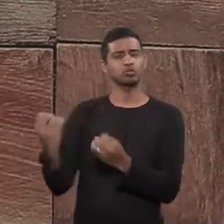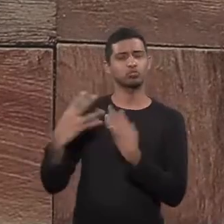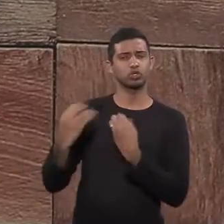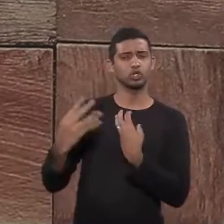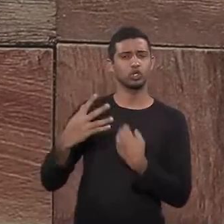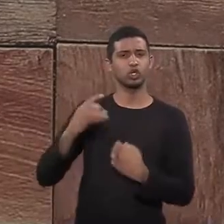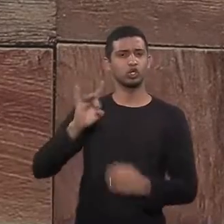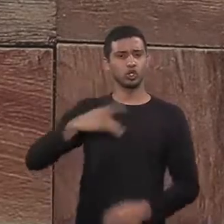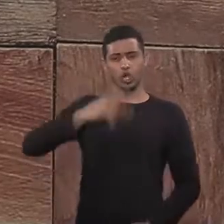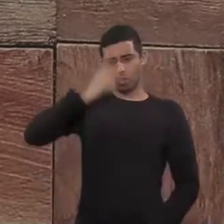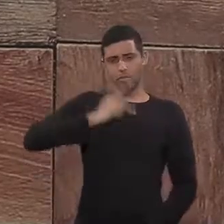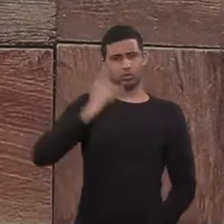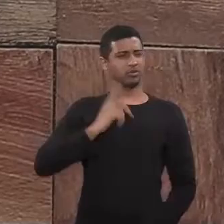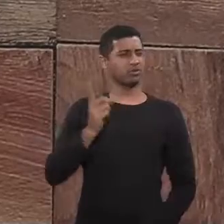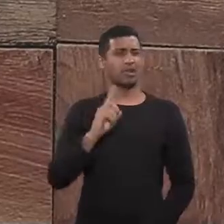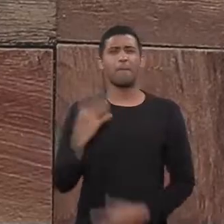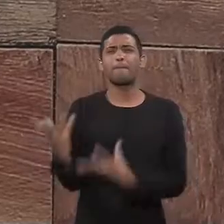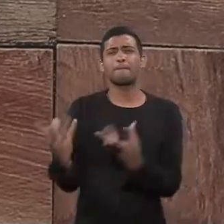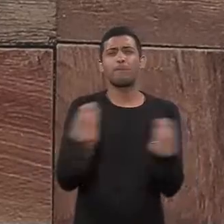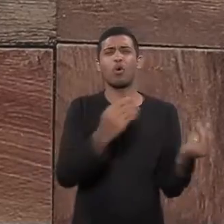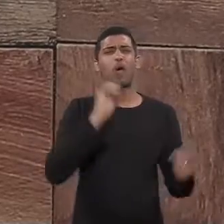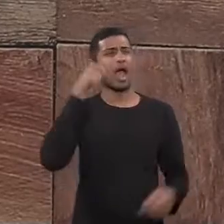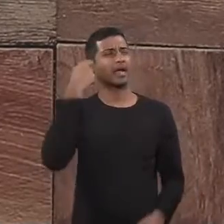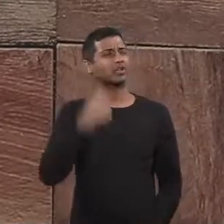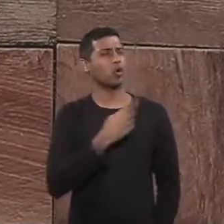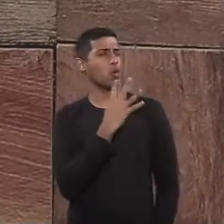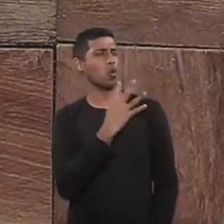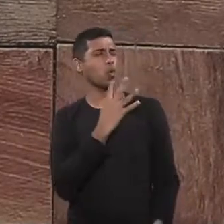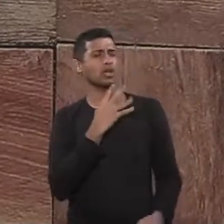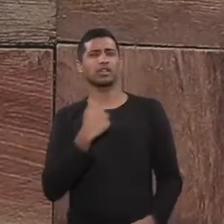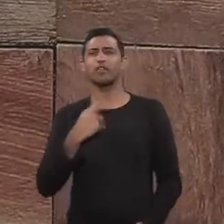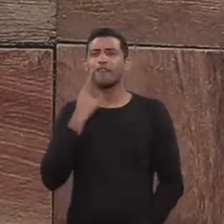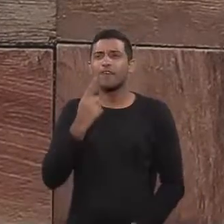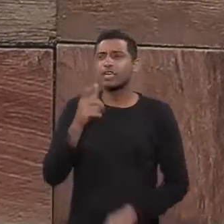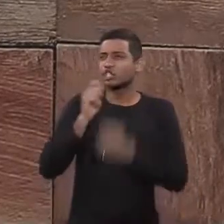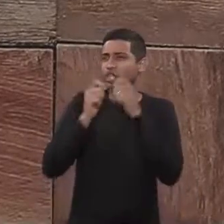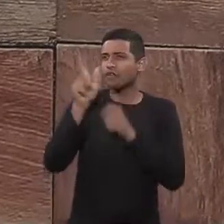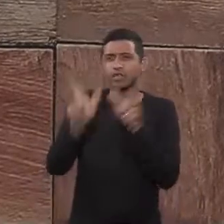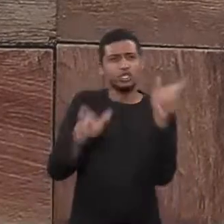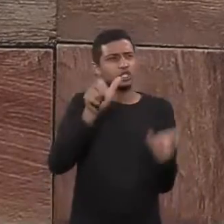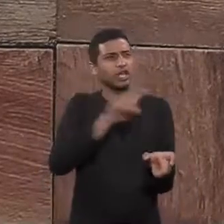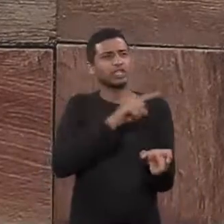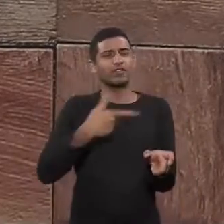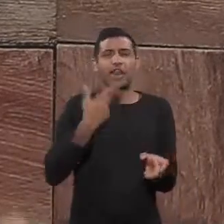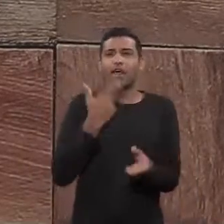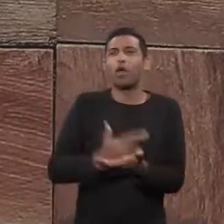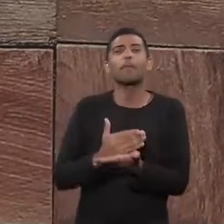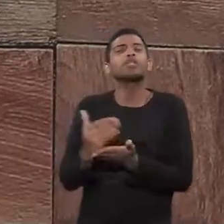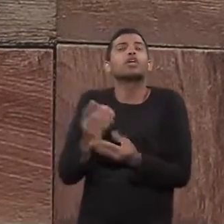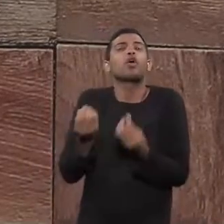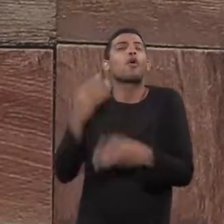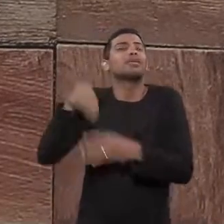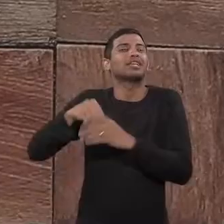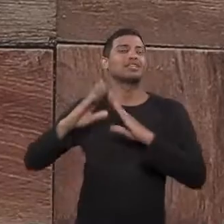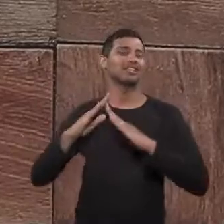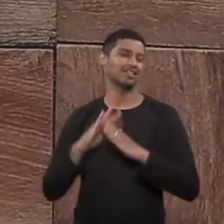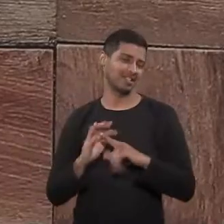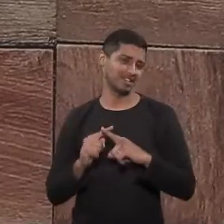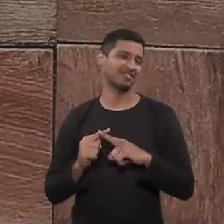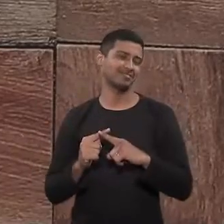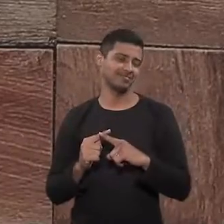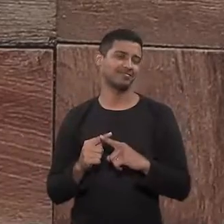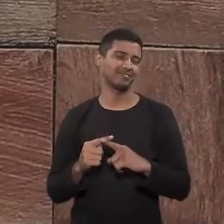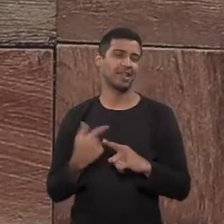Não só para mim, mas eu conheço assim, diversos artistas, né, que a gente ouve a entrevista, comecei na igreja. Porque